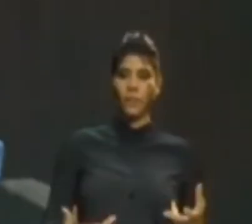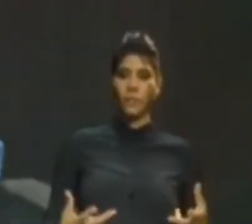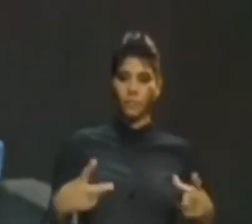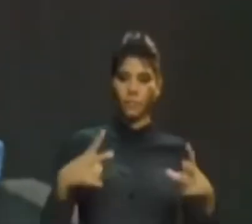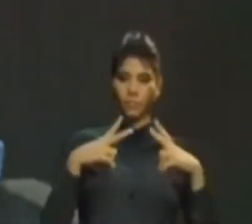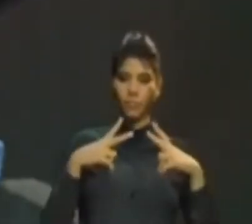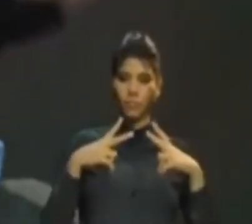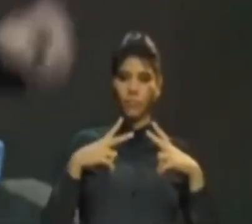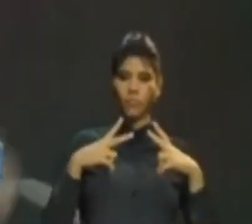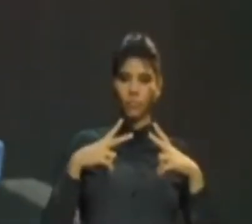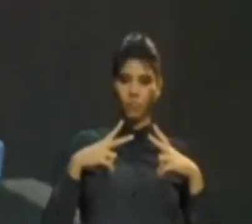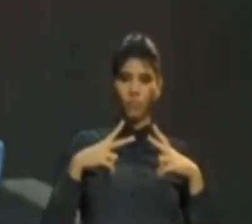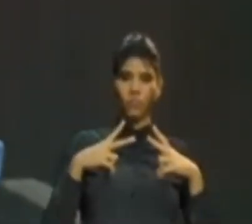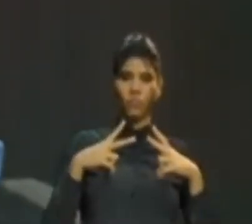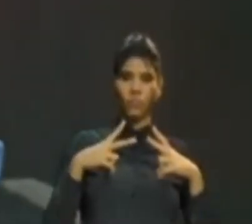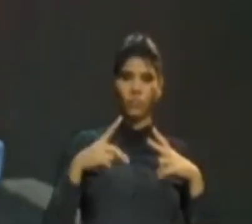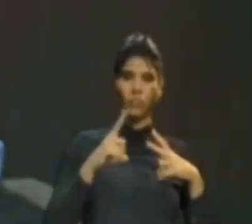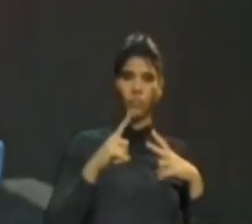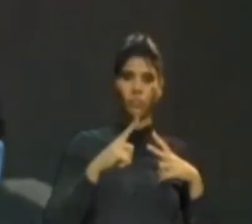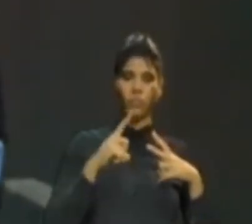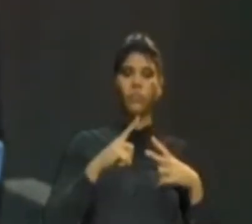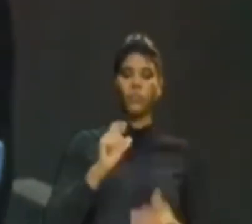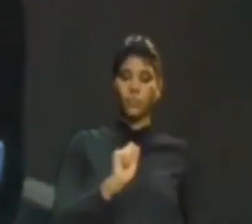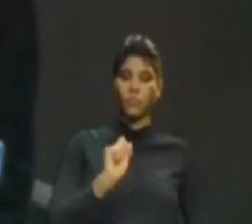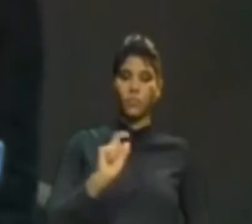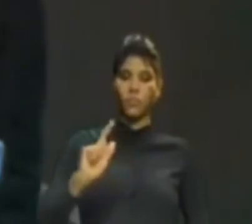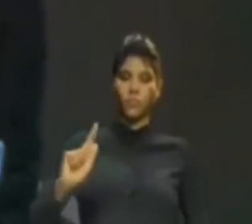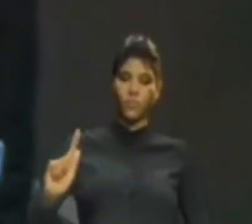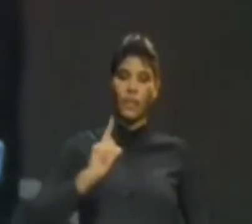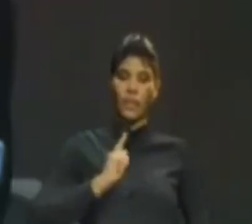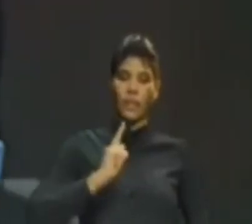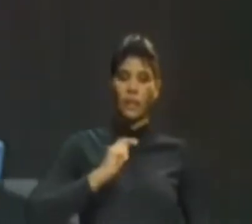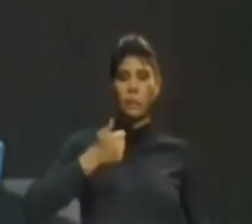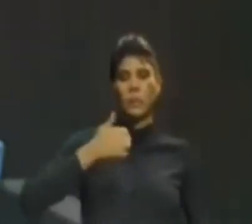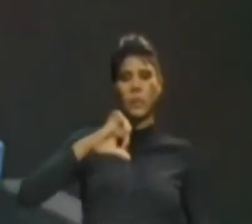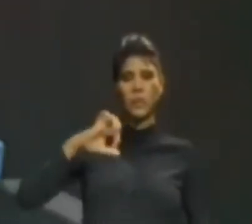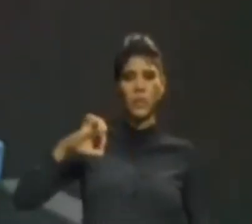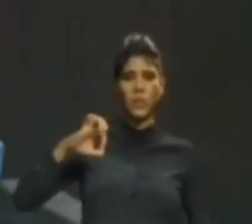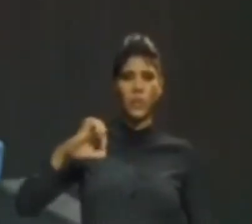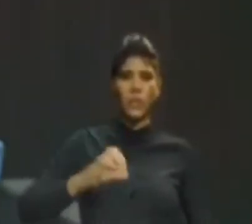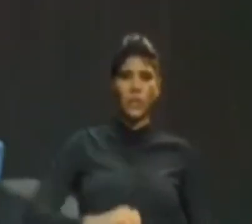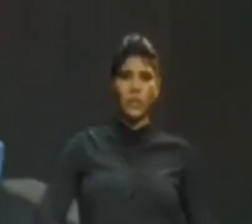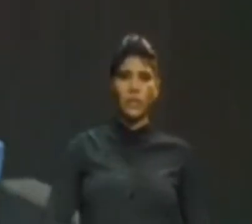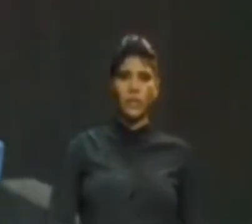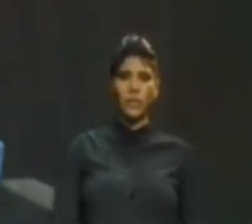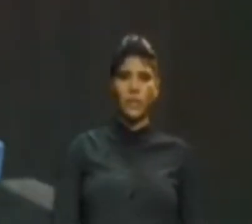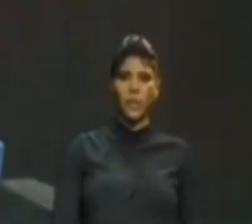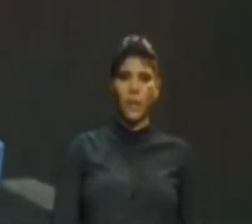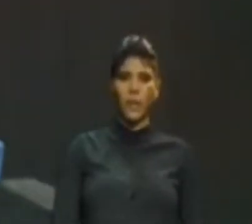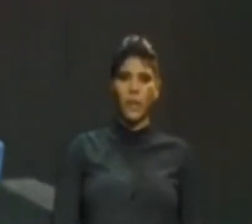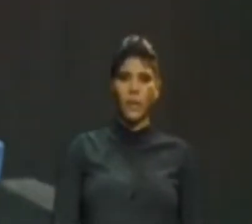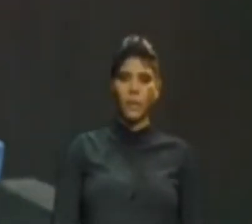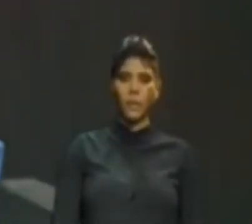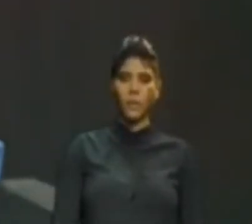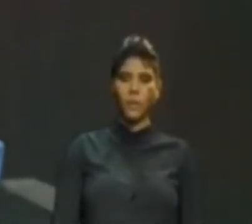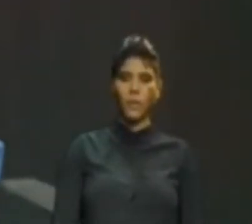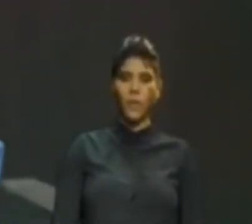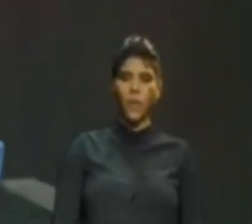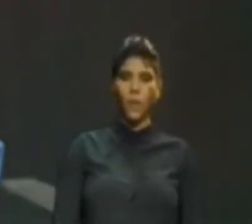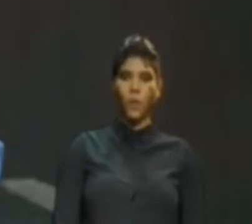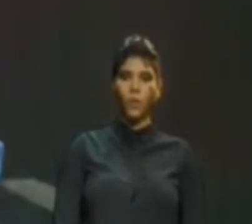muito crítico dentre as agências de regulação ainda nos anos 90 criada foi a agência